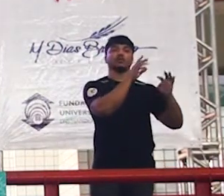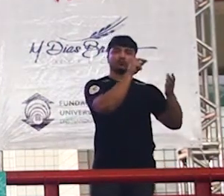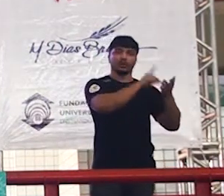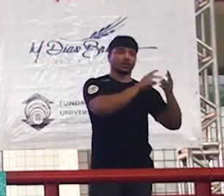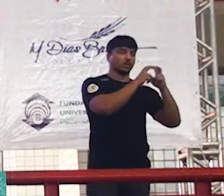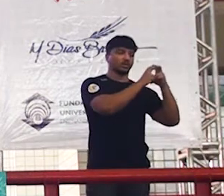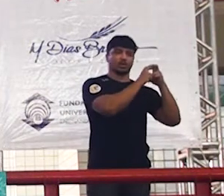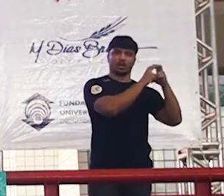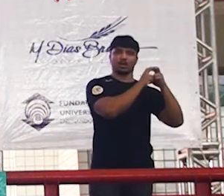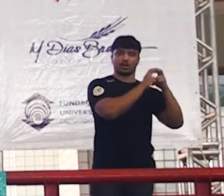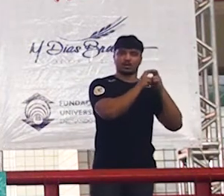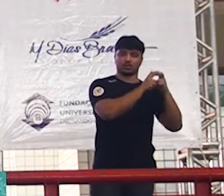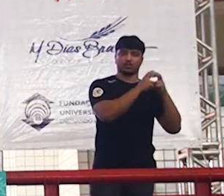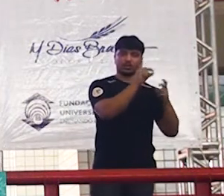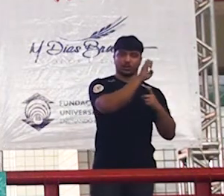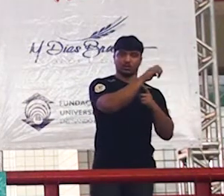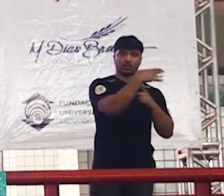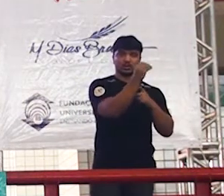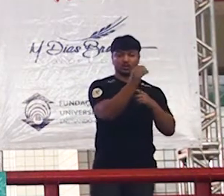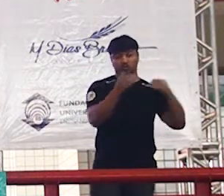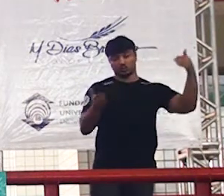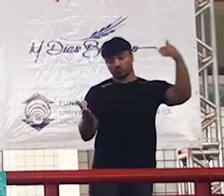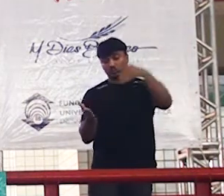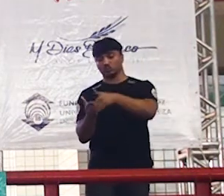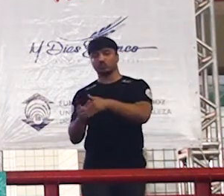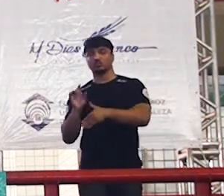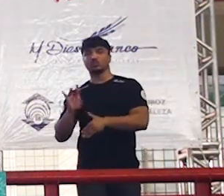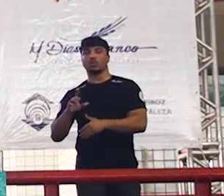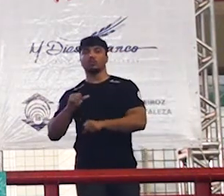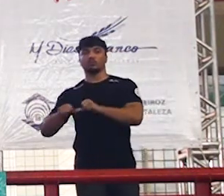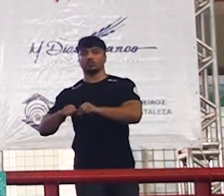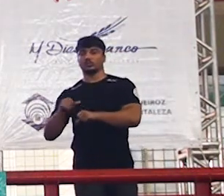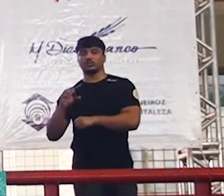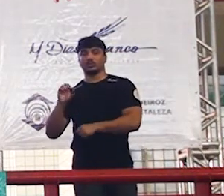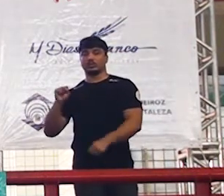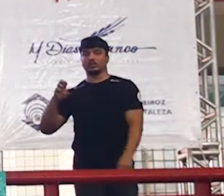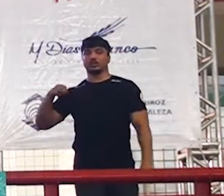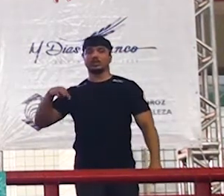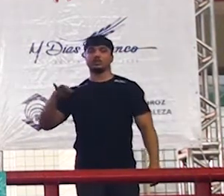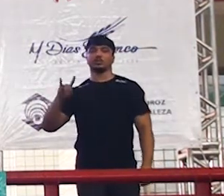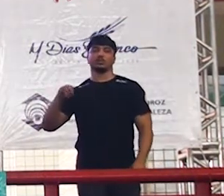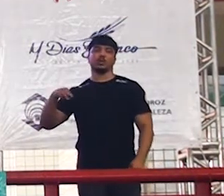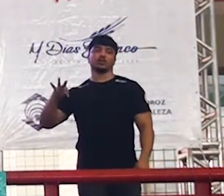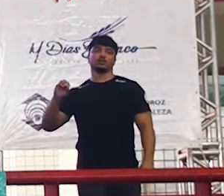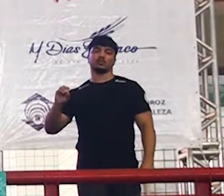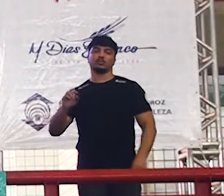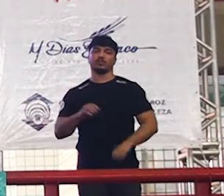coisa mecânica, no último verso virou só sentimento.